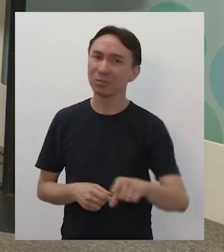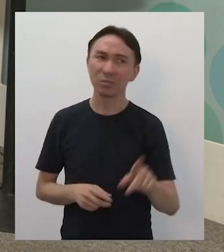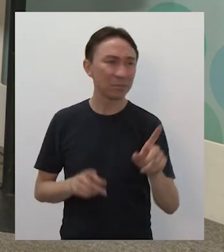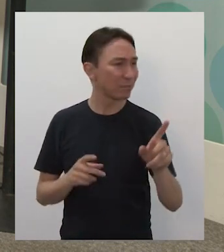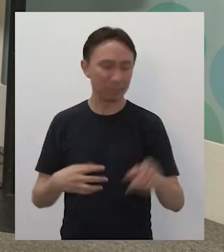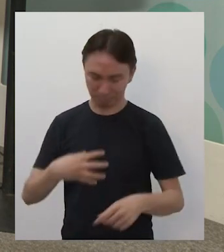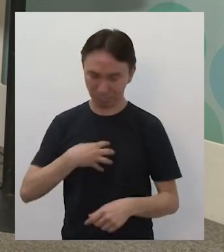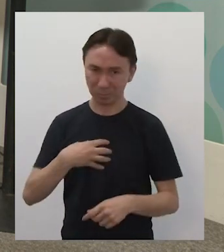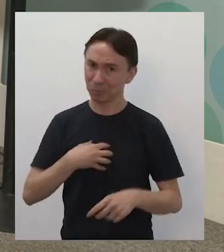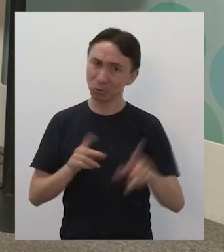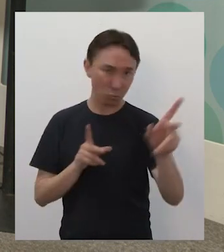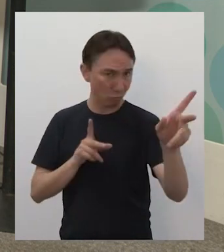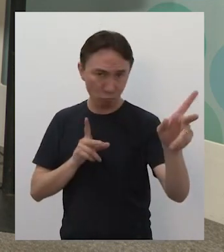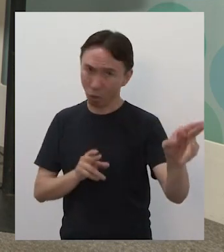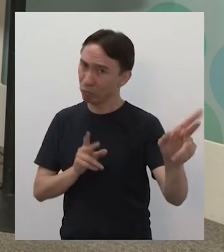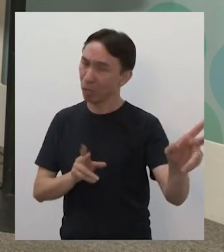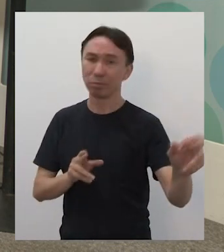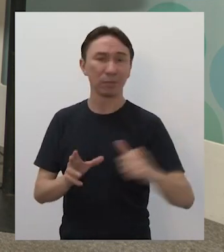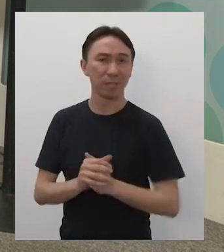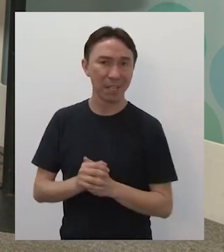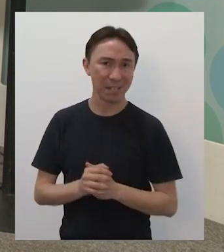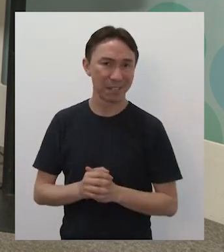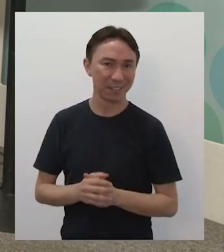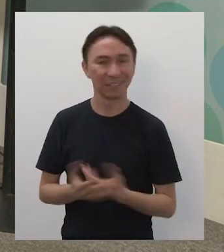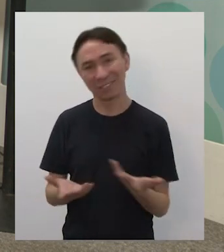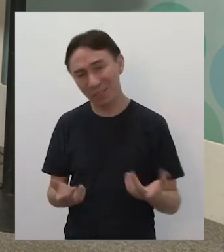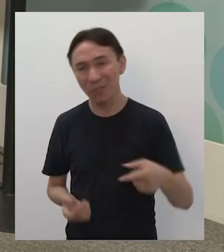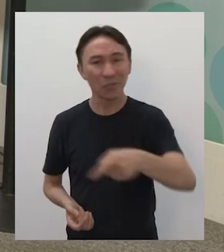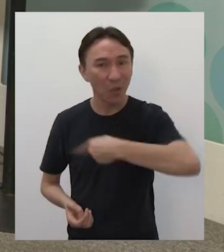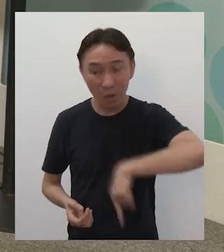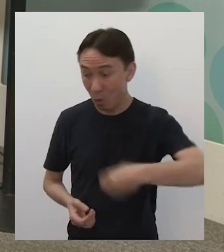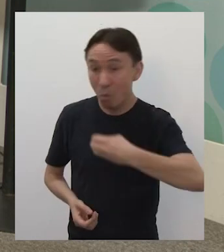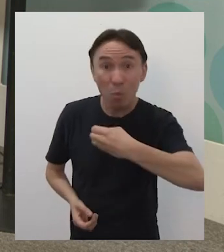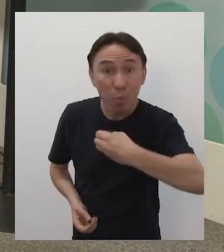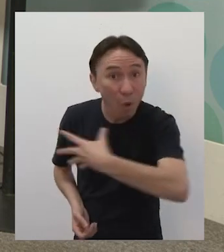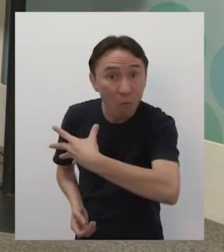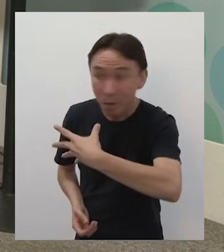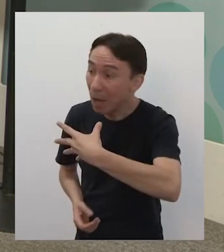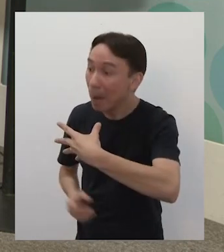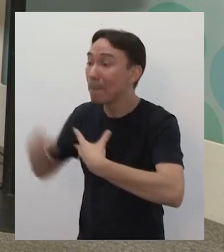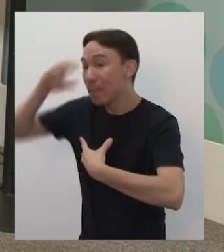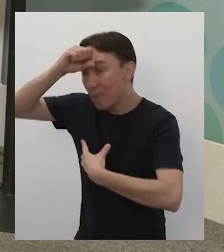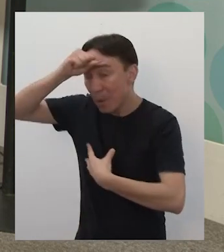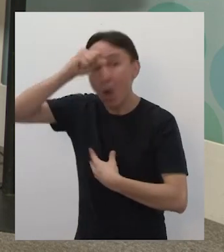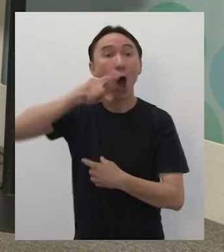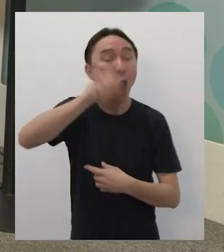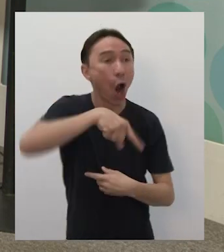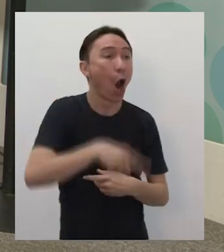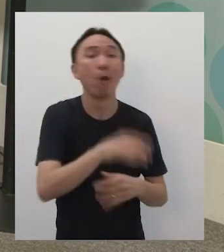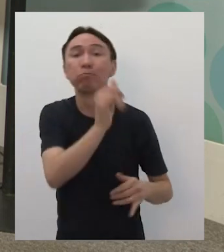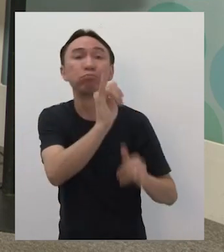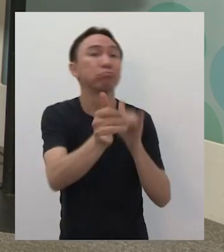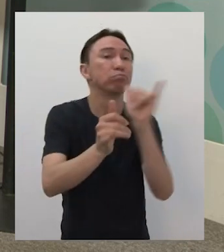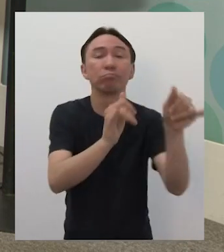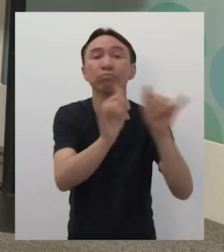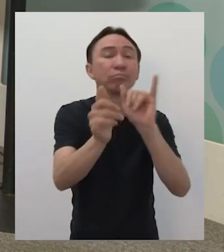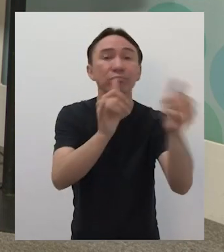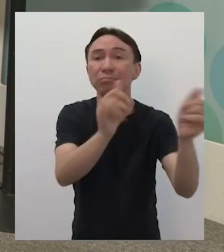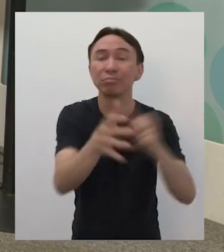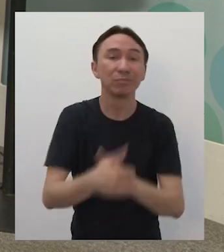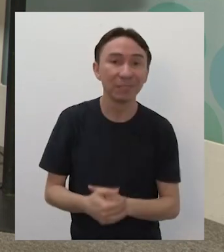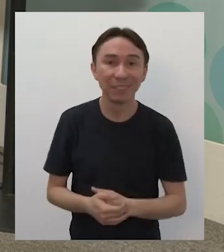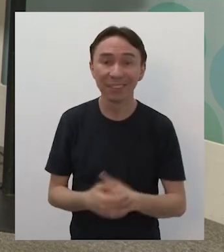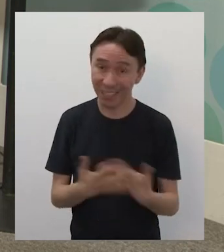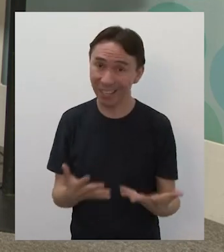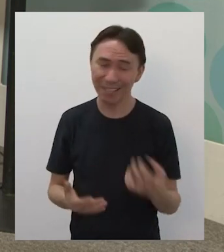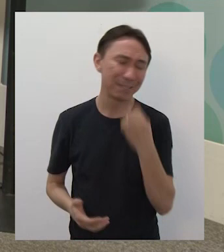né? E é isso mesmo, a gente faz uma coisa nova, quer contar para todo mundo e já passa pelo aplicativo também para todo mundo. E